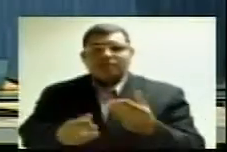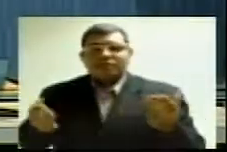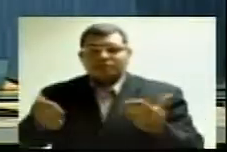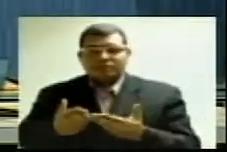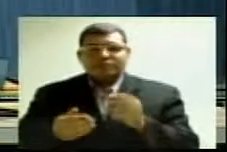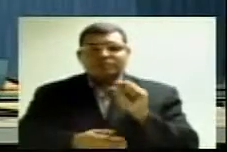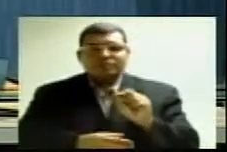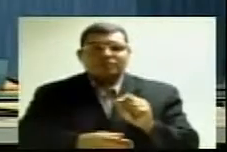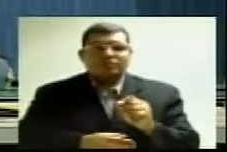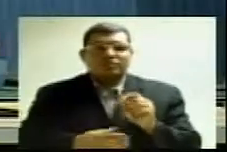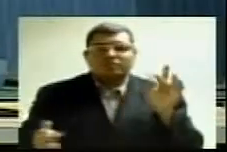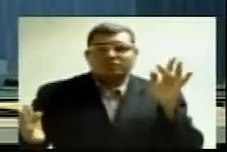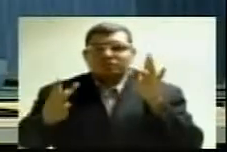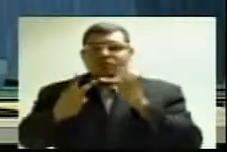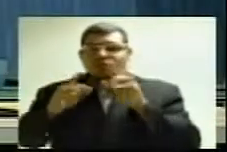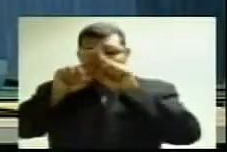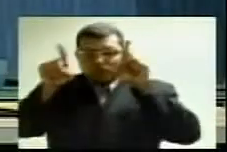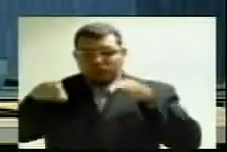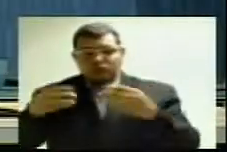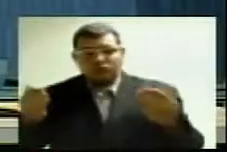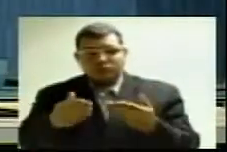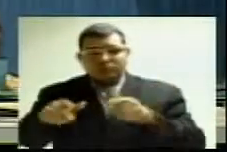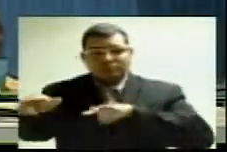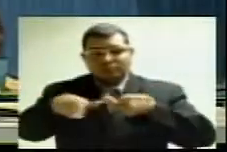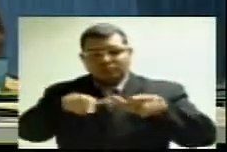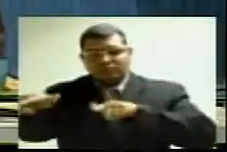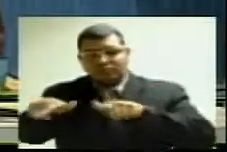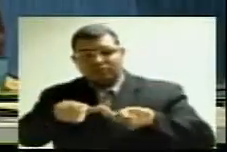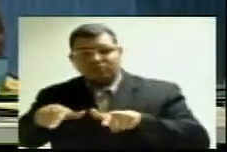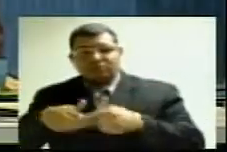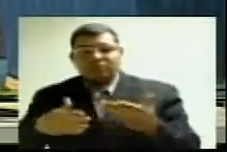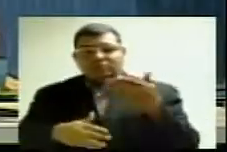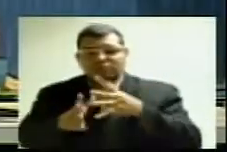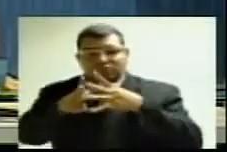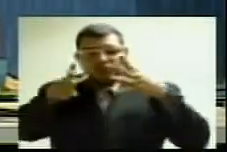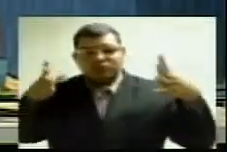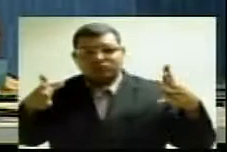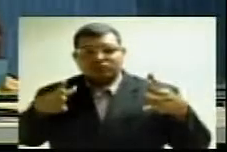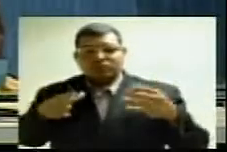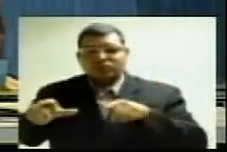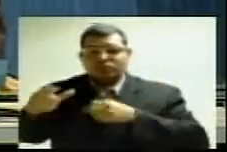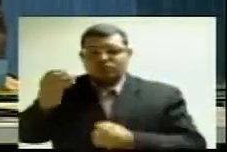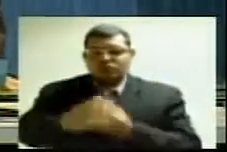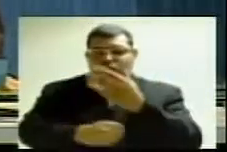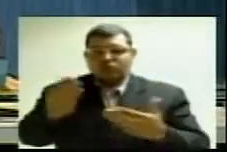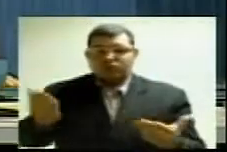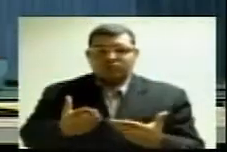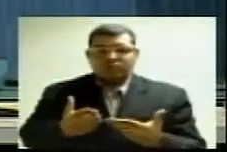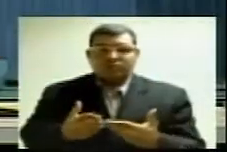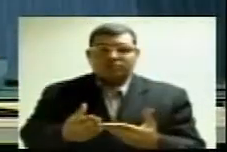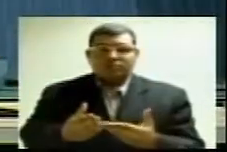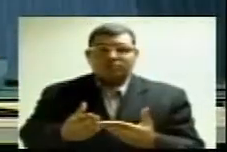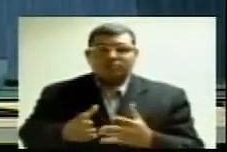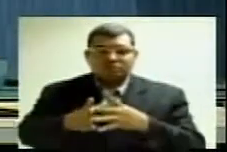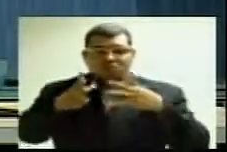descarrilhamento que aponta um quadro atual na economia de crescimento da inflação,